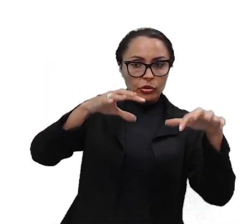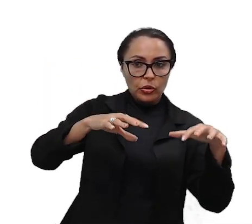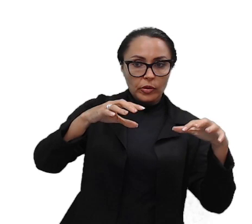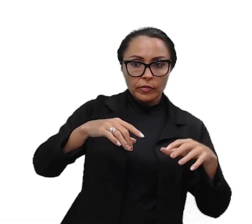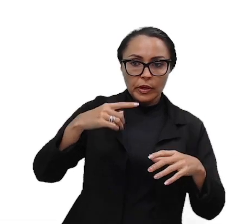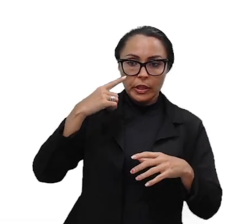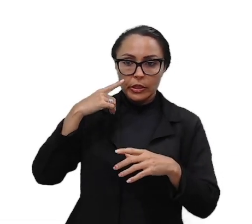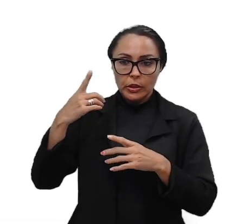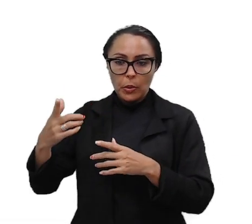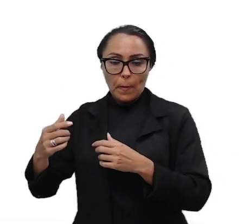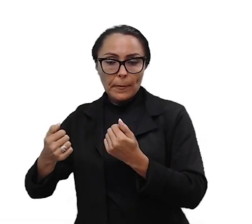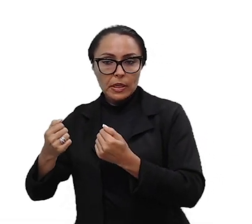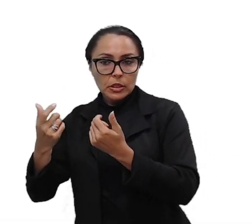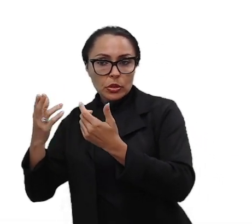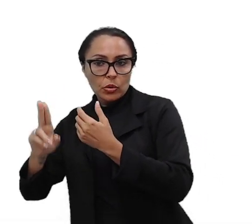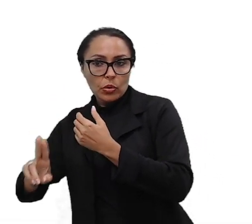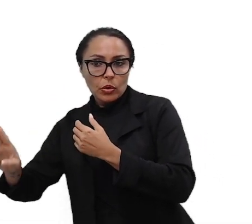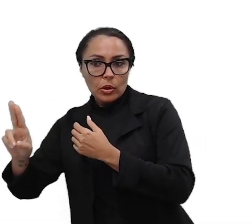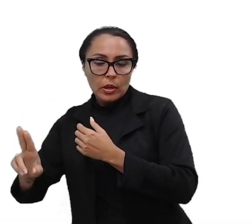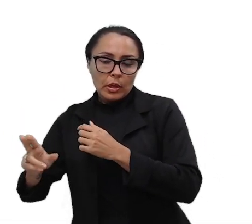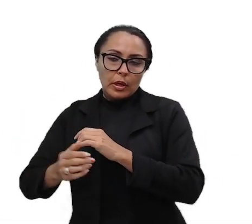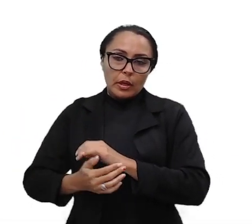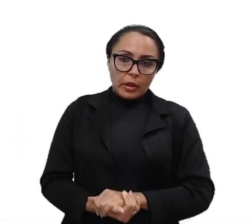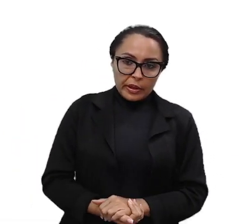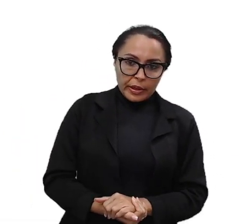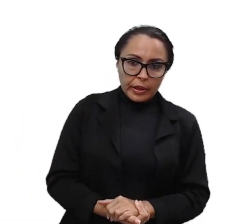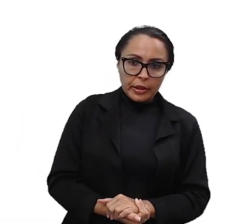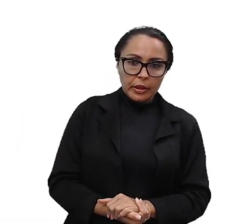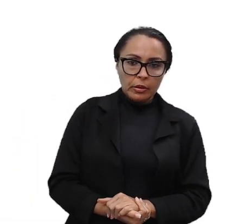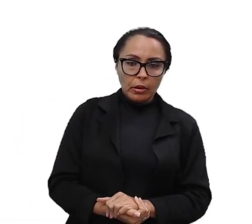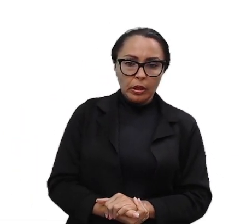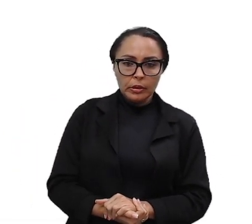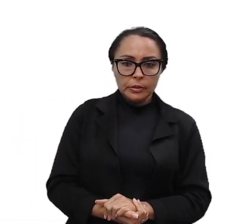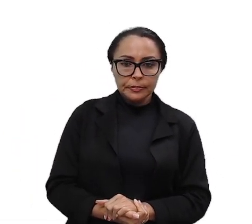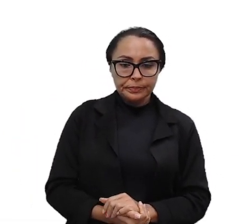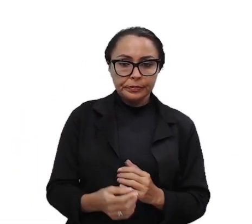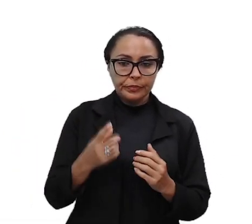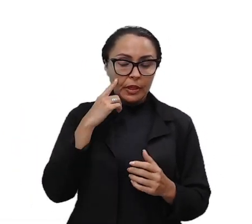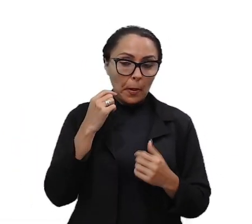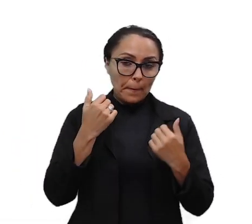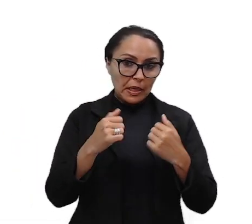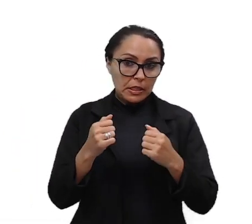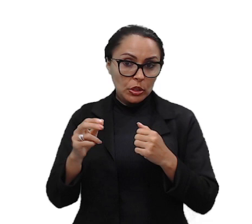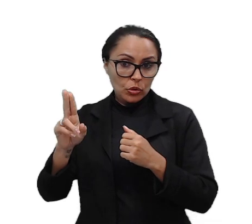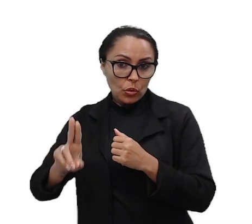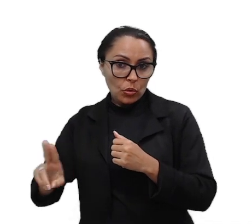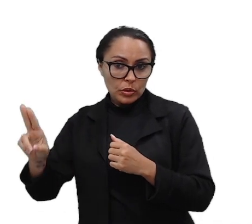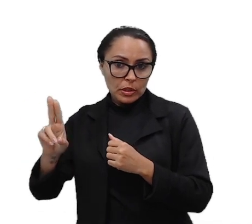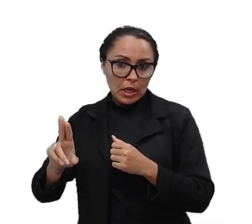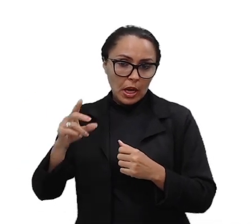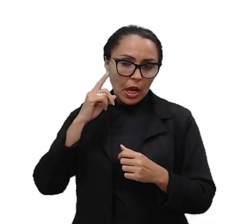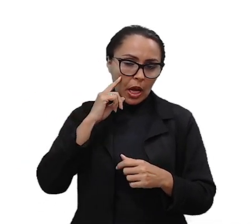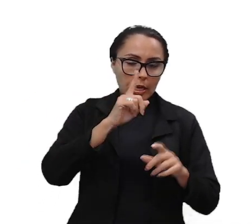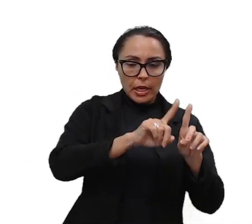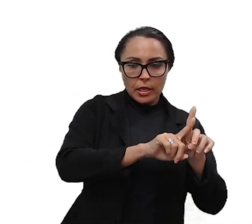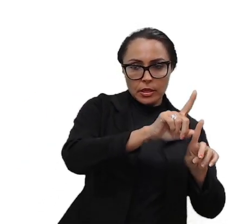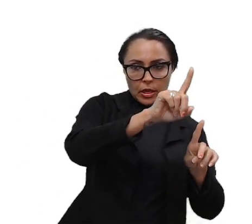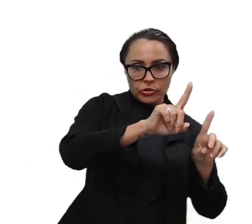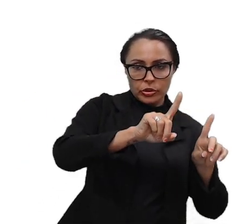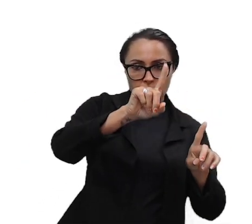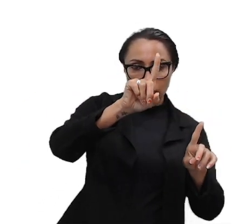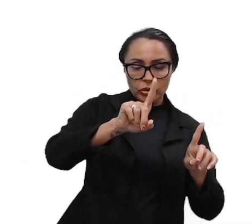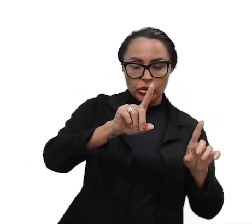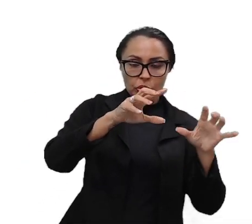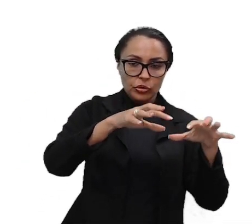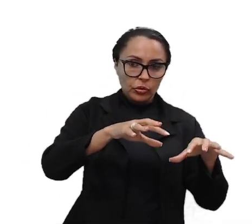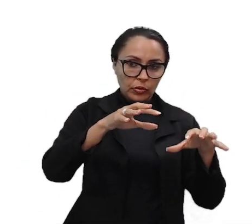de consumo. Eu tenho aqui a comunidade precisa consumir e tenho aqui a precipitação prevista. Eu tenho